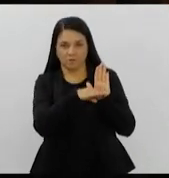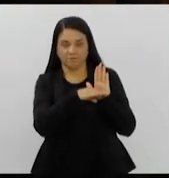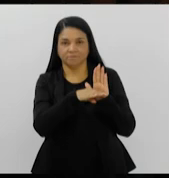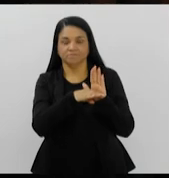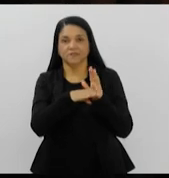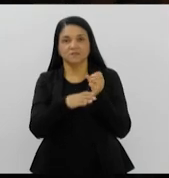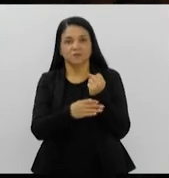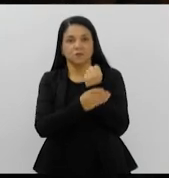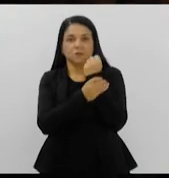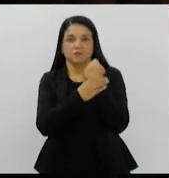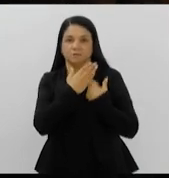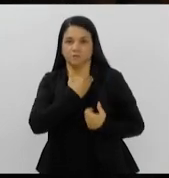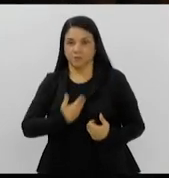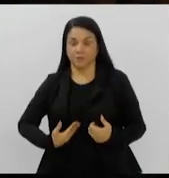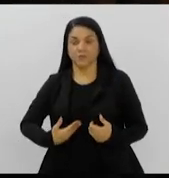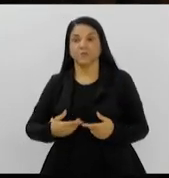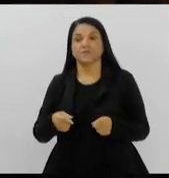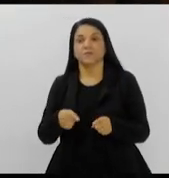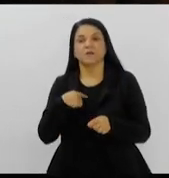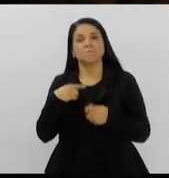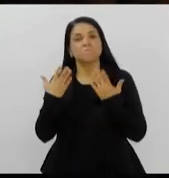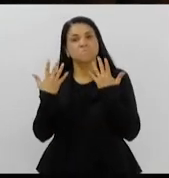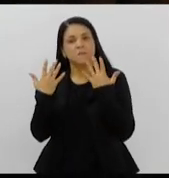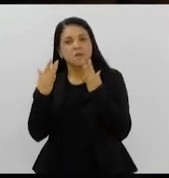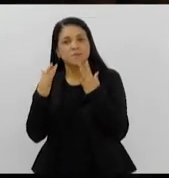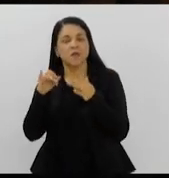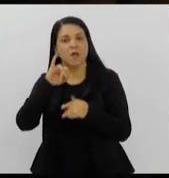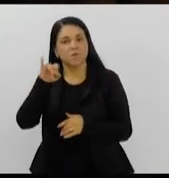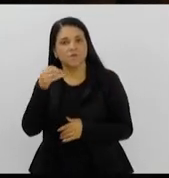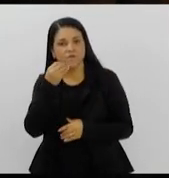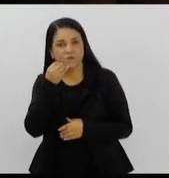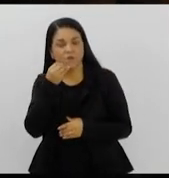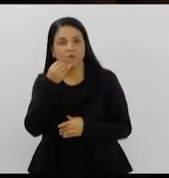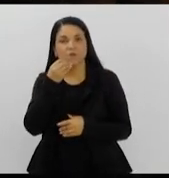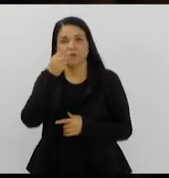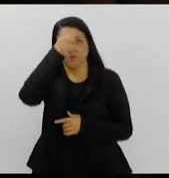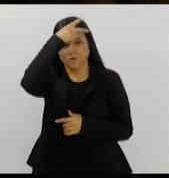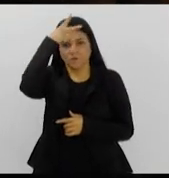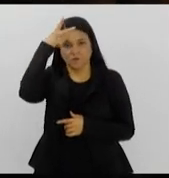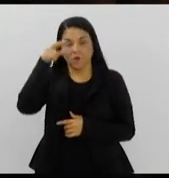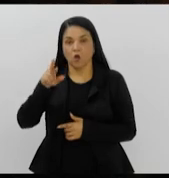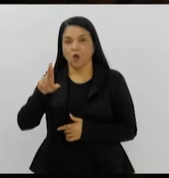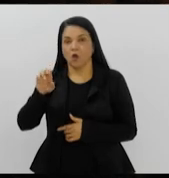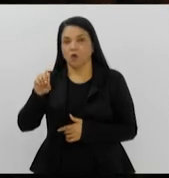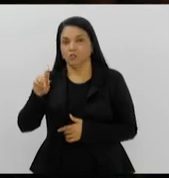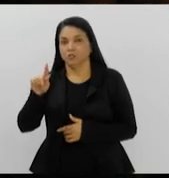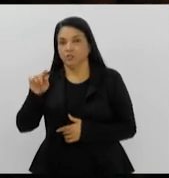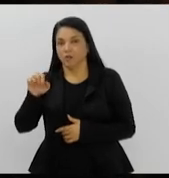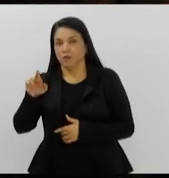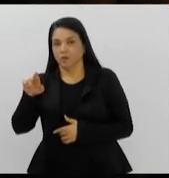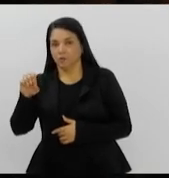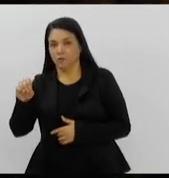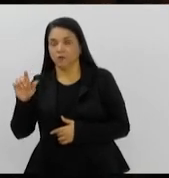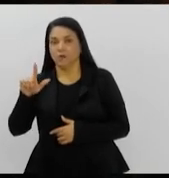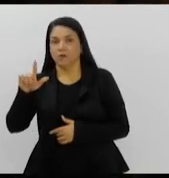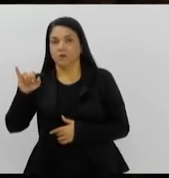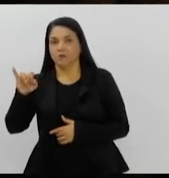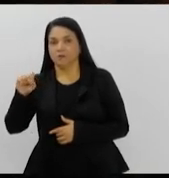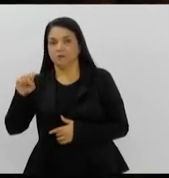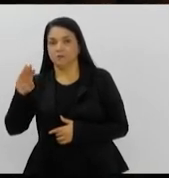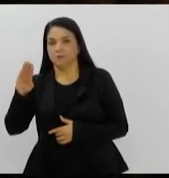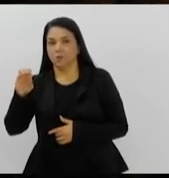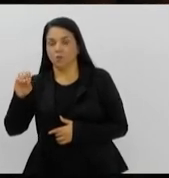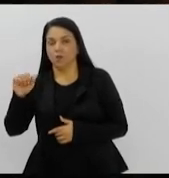para parabenizar aqui nosso prefeito Rogério Lisboa, nosso futuro prefeito, já eleito, Dudu